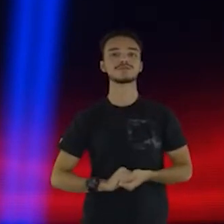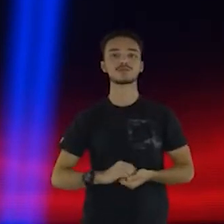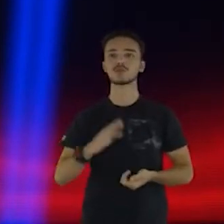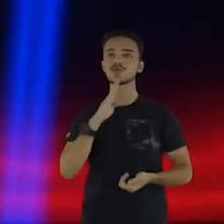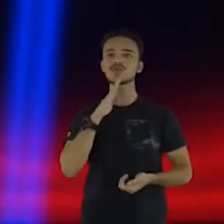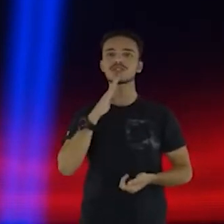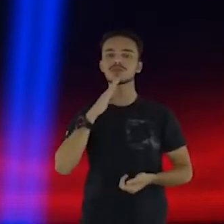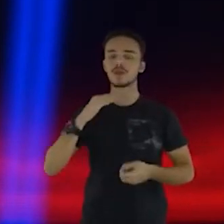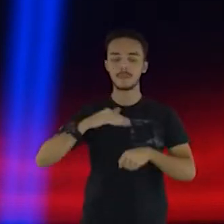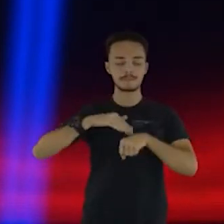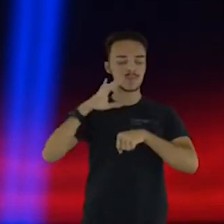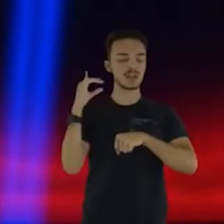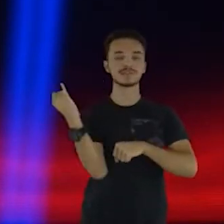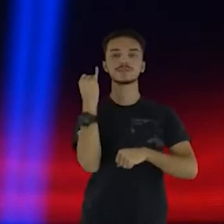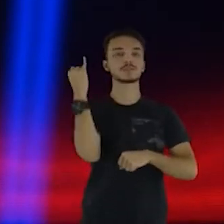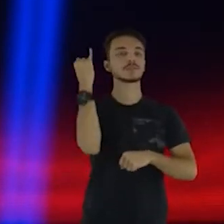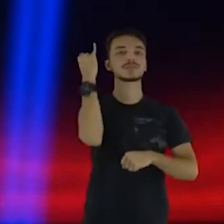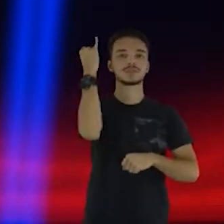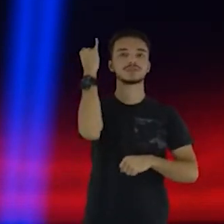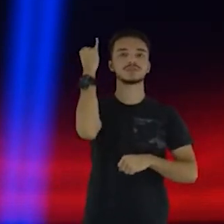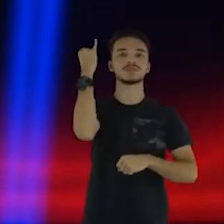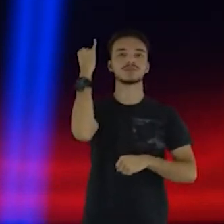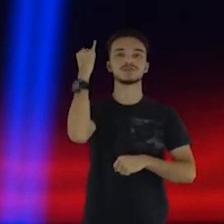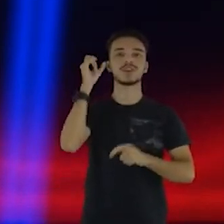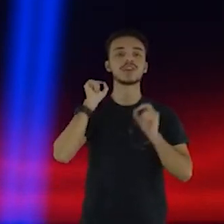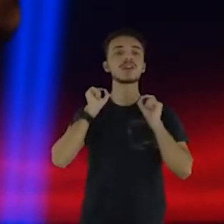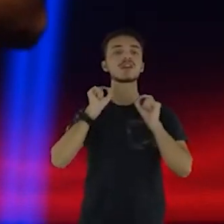Jesus e do que Ele pode fazer.